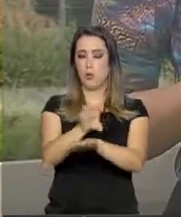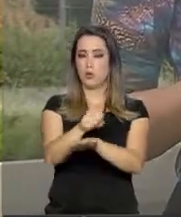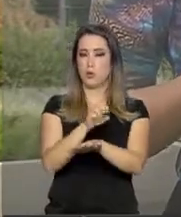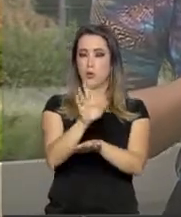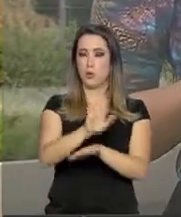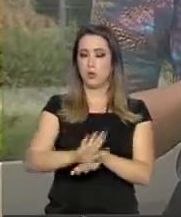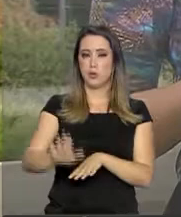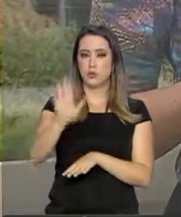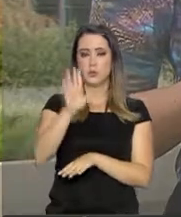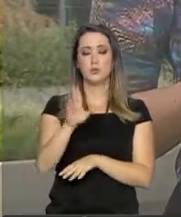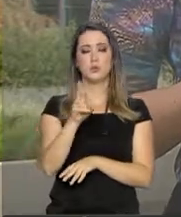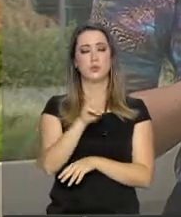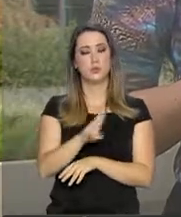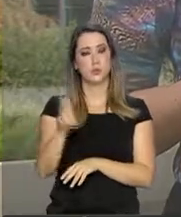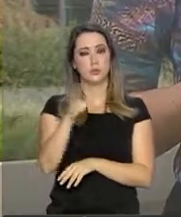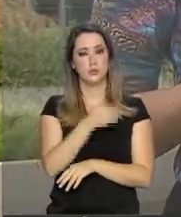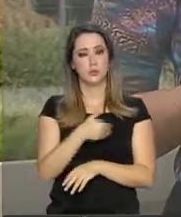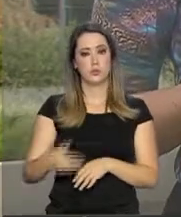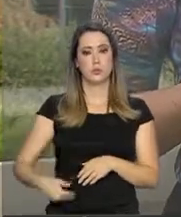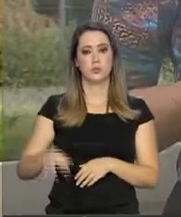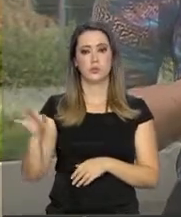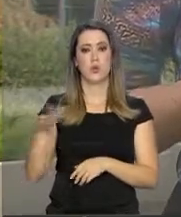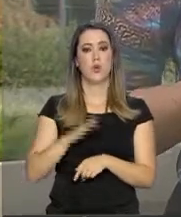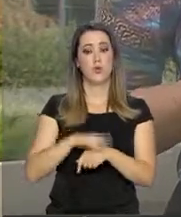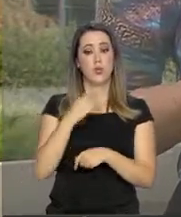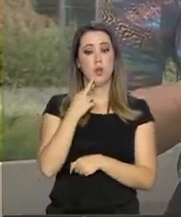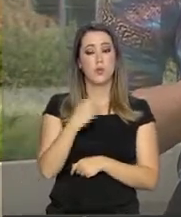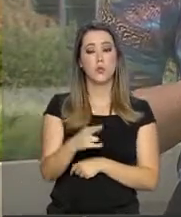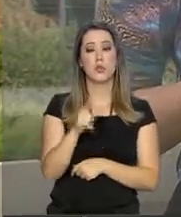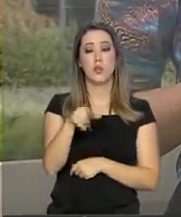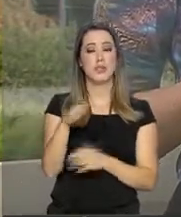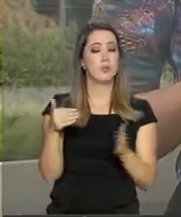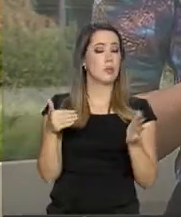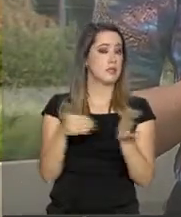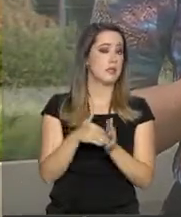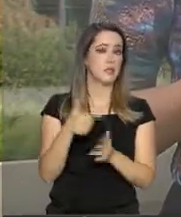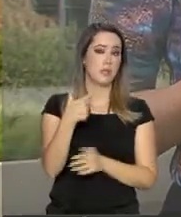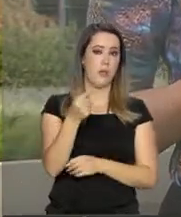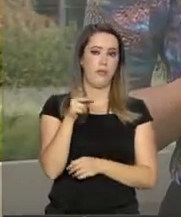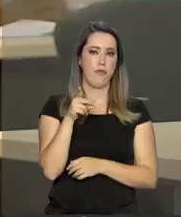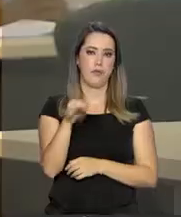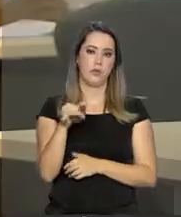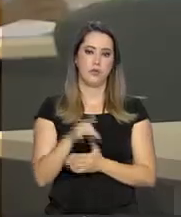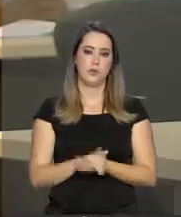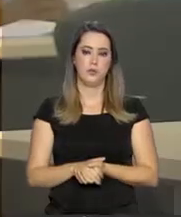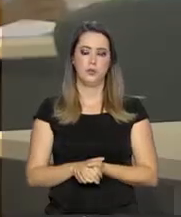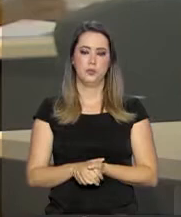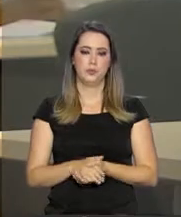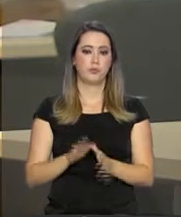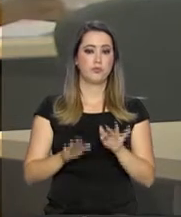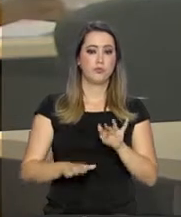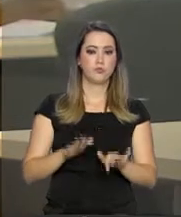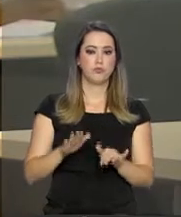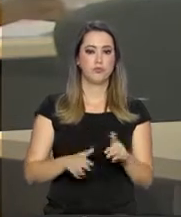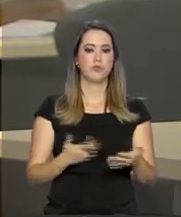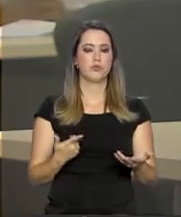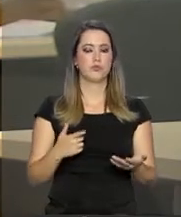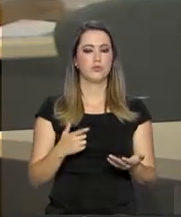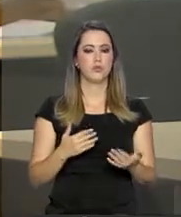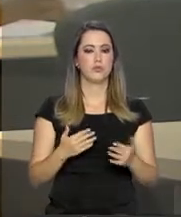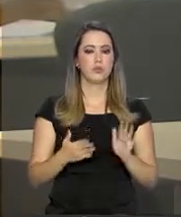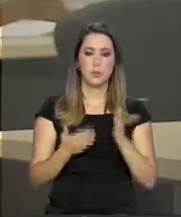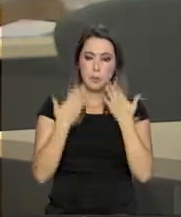cidadão também vão ser padronizadas passando a ser de no máximo 20 dias geralmente é são